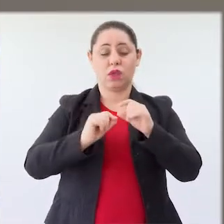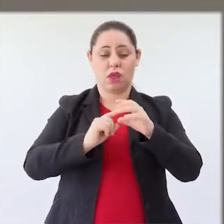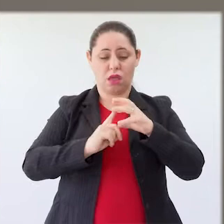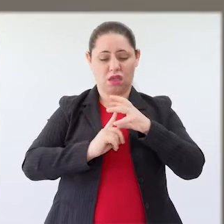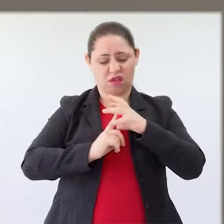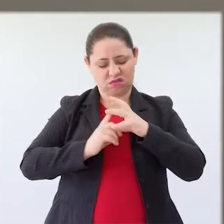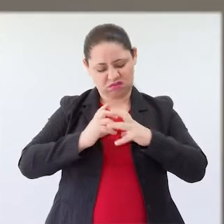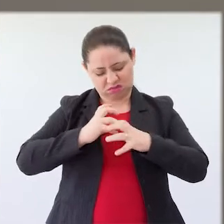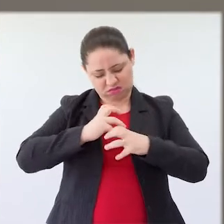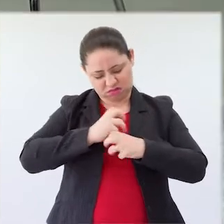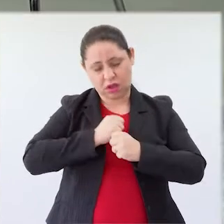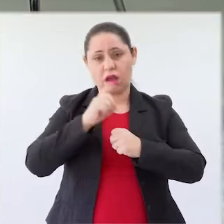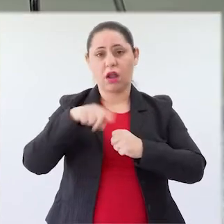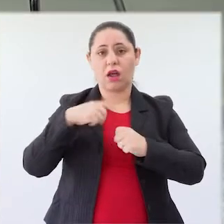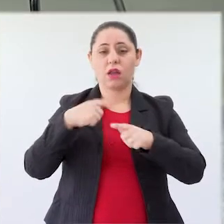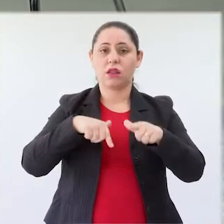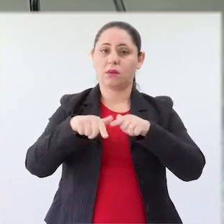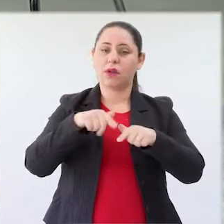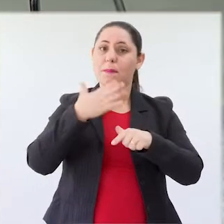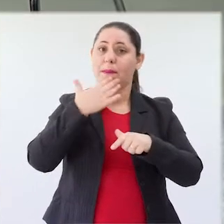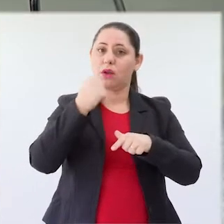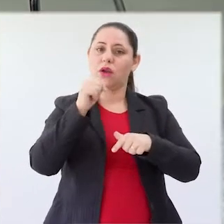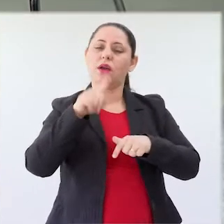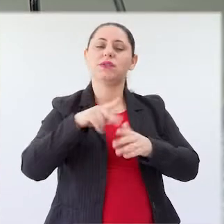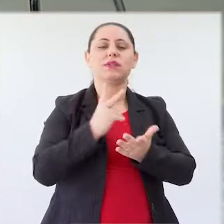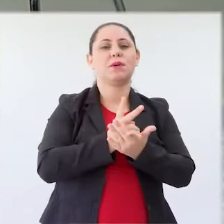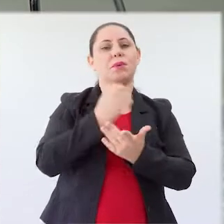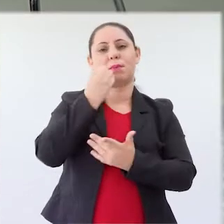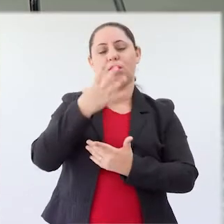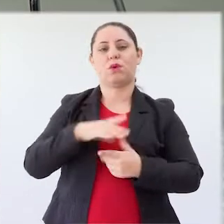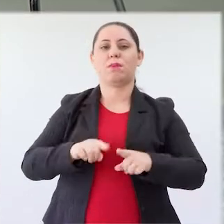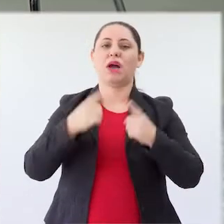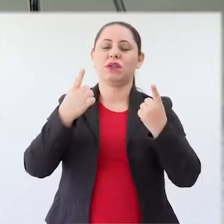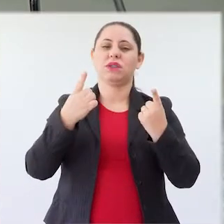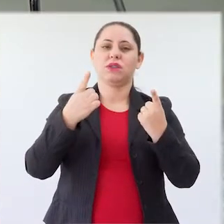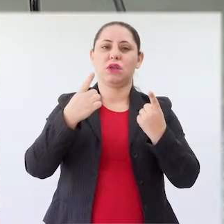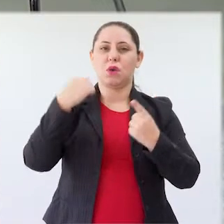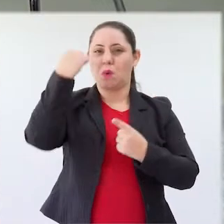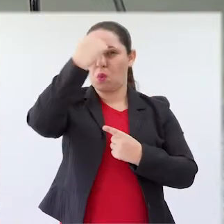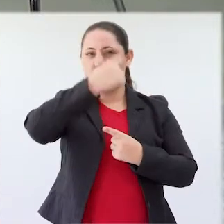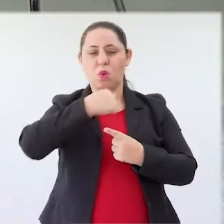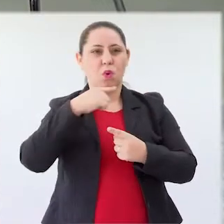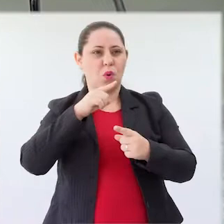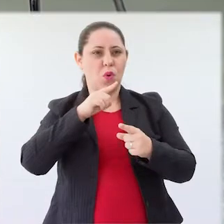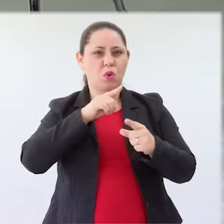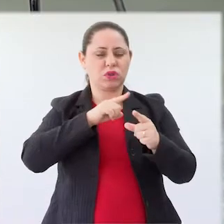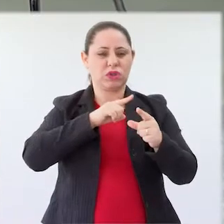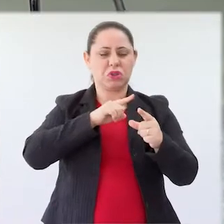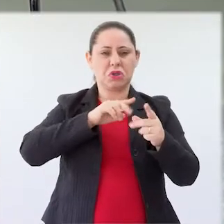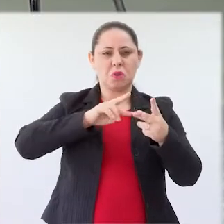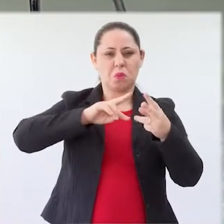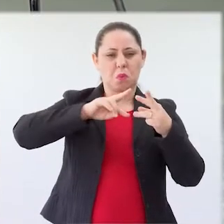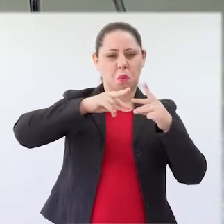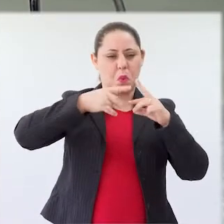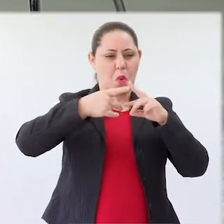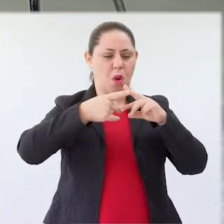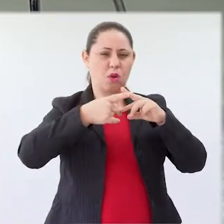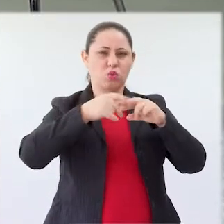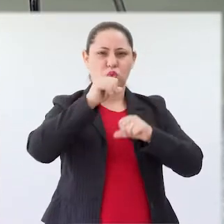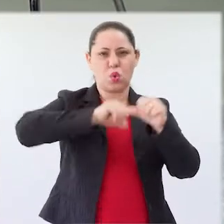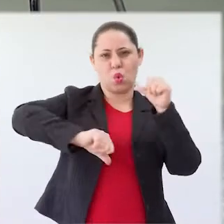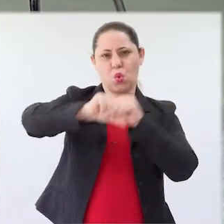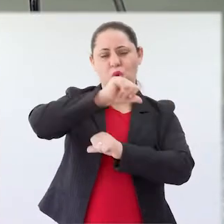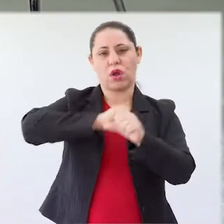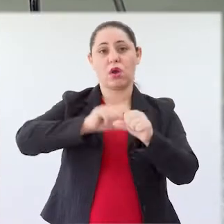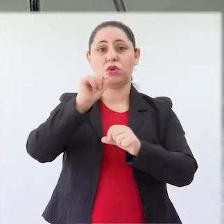isso é uma coisa muito legal. Agora mudar a performance dela, fazer um dismorfismo, que é algo que a gente está vendo